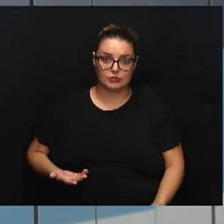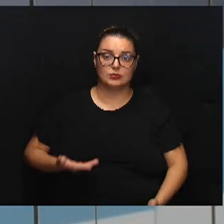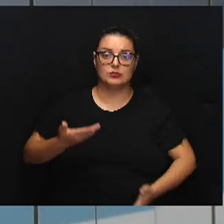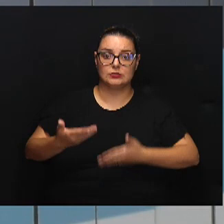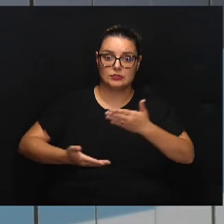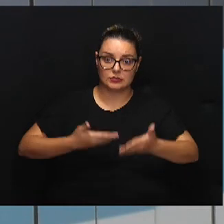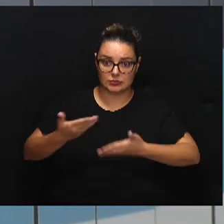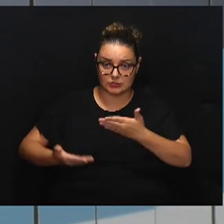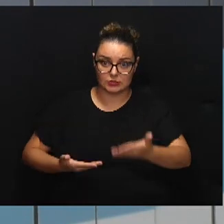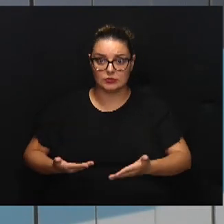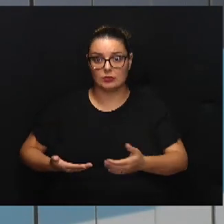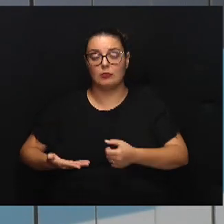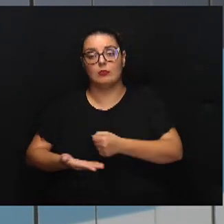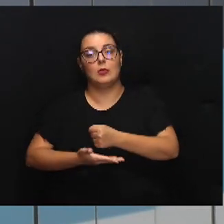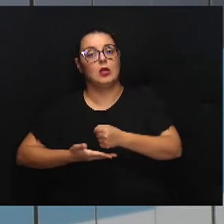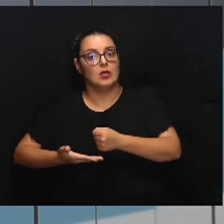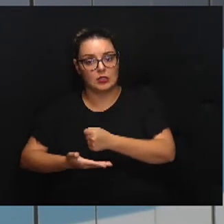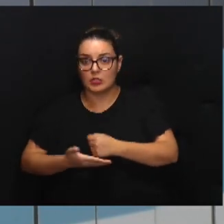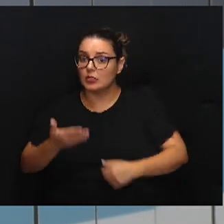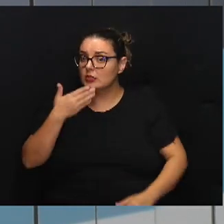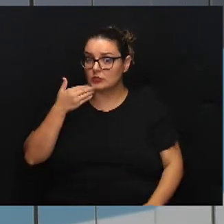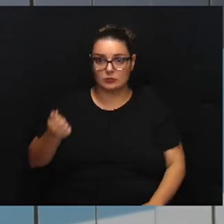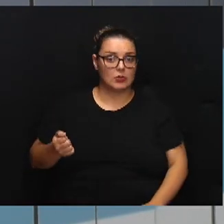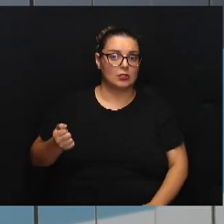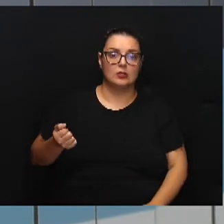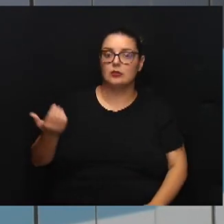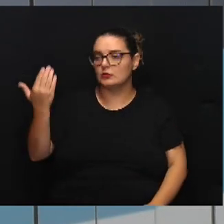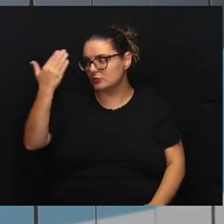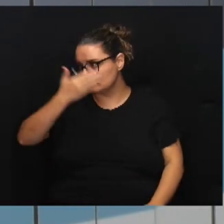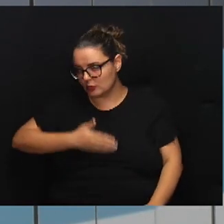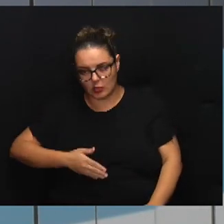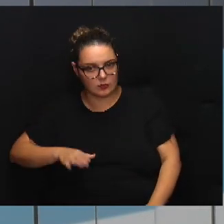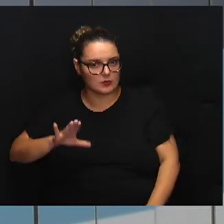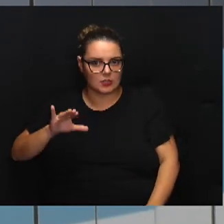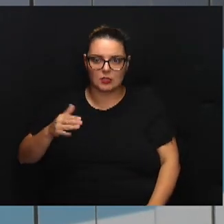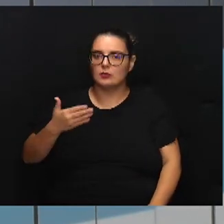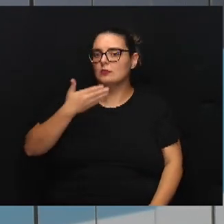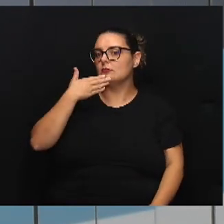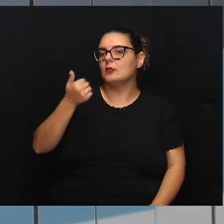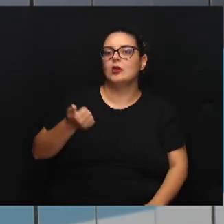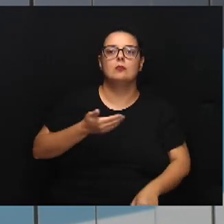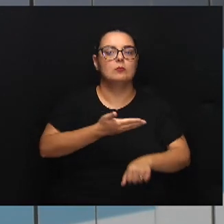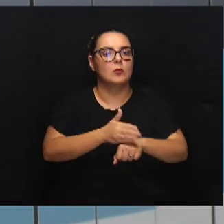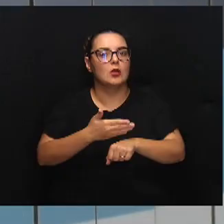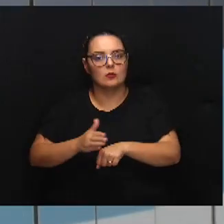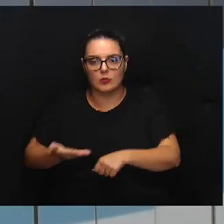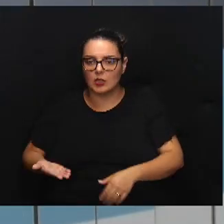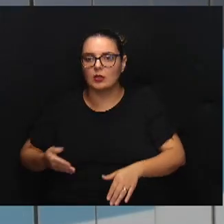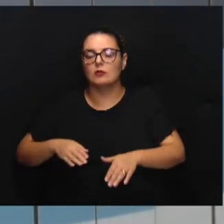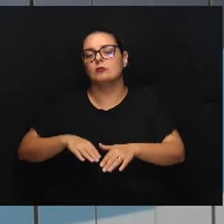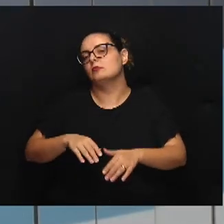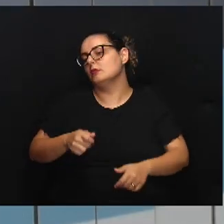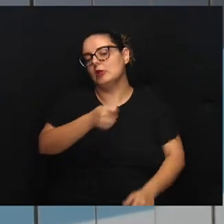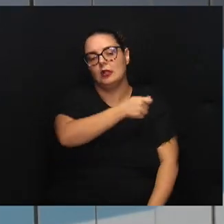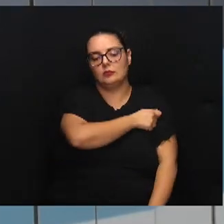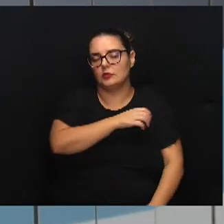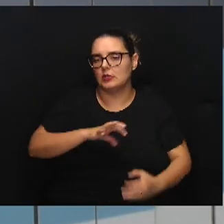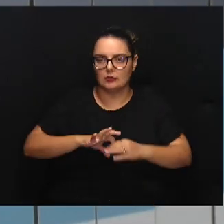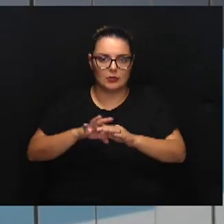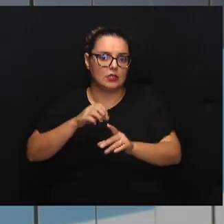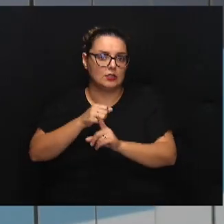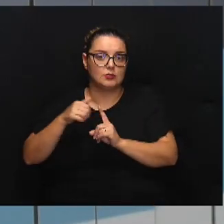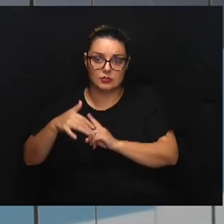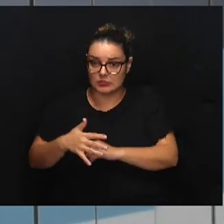seja prestado baseado nas melhores evidências científicas, nas melhores práticas recomendadas pelas autoridades, pelas